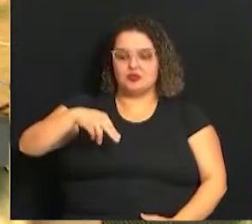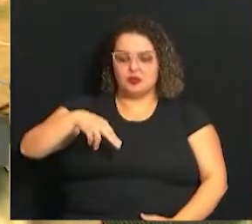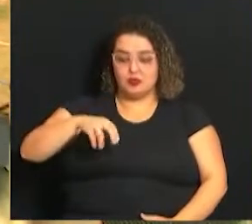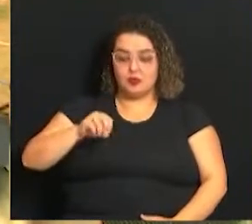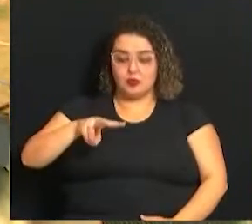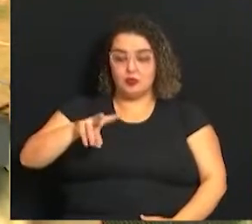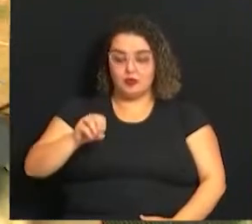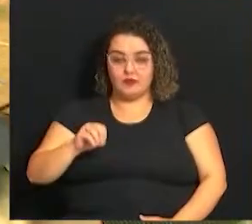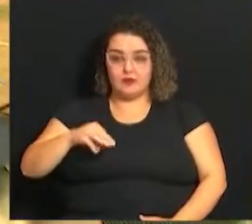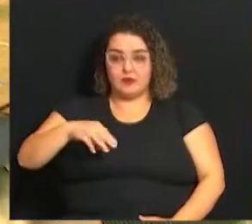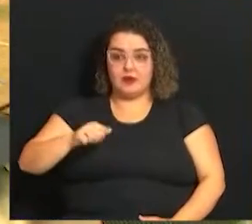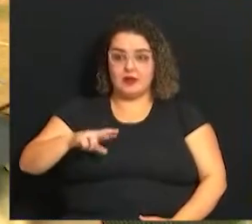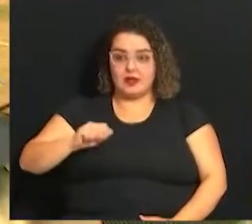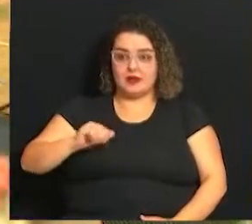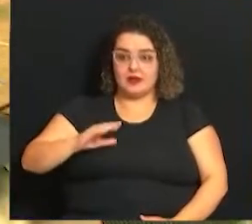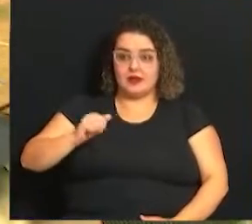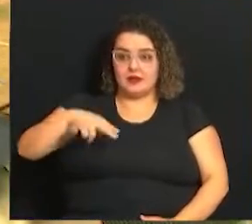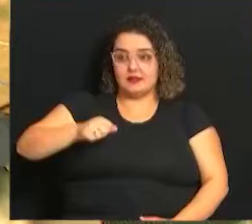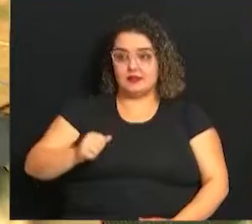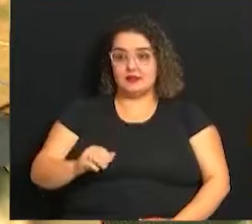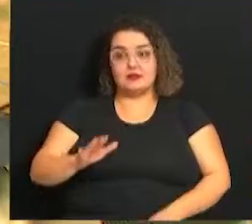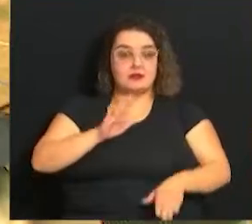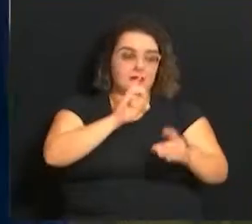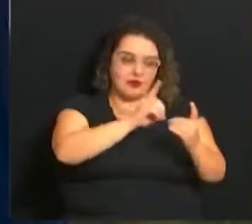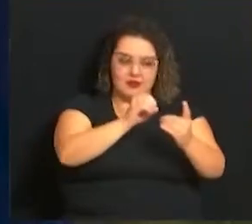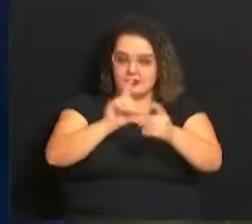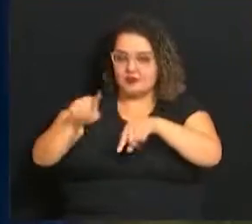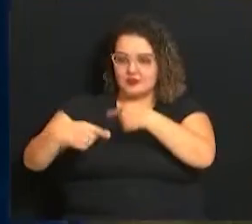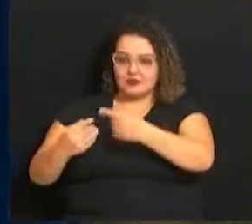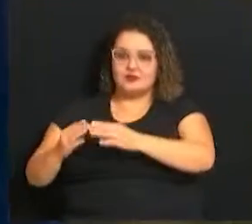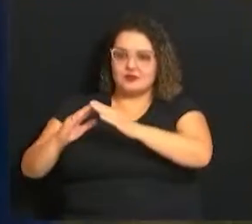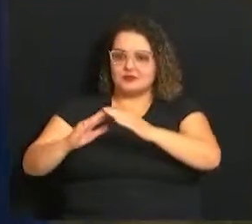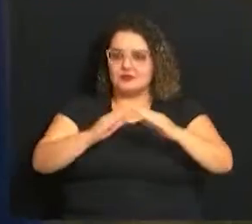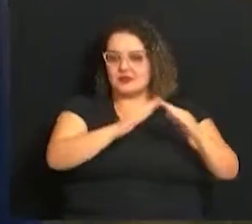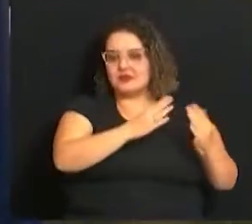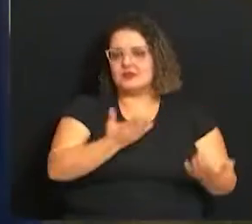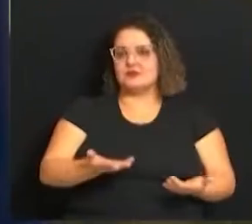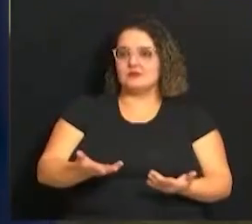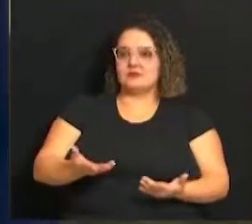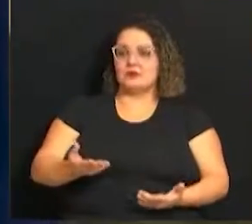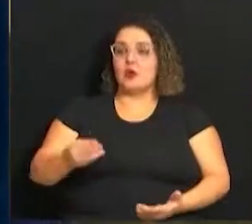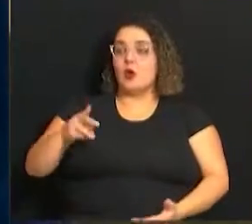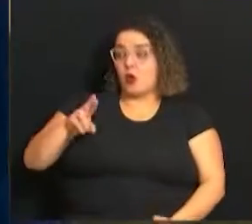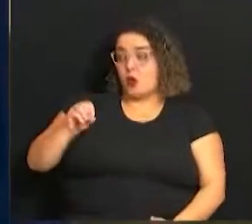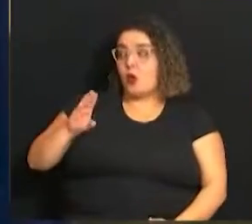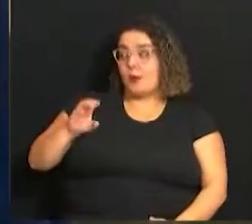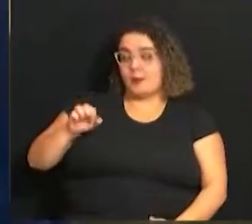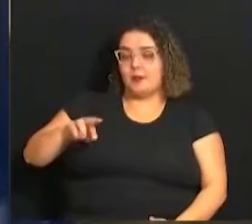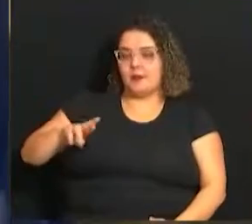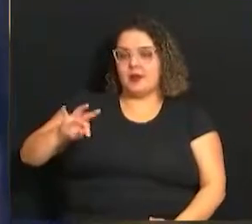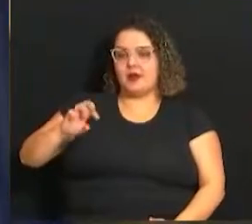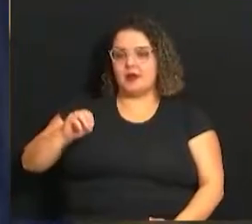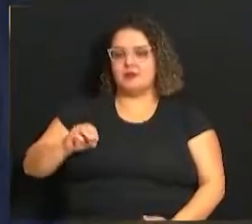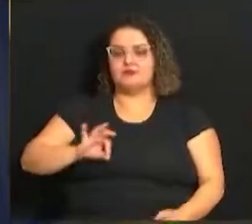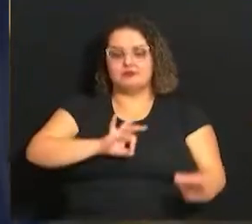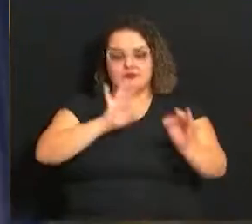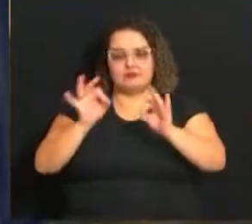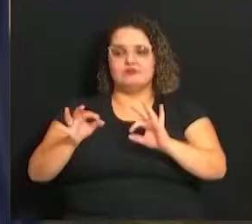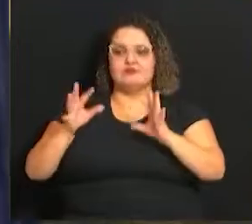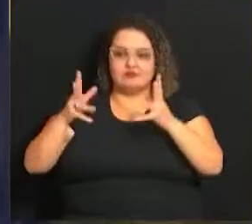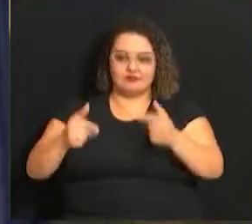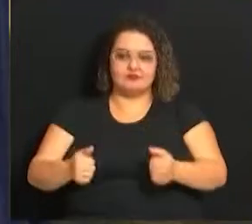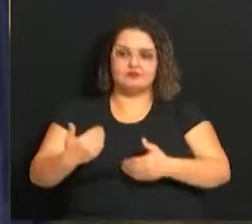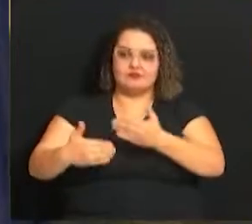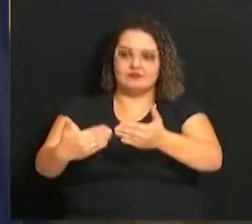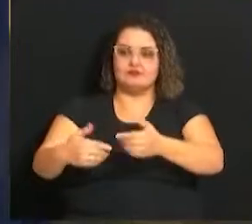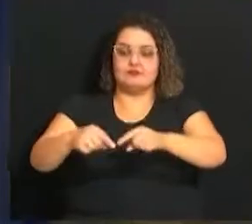do Jardim novo Maracanã e região que contempla outros bairros vizinhos também o Roberto morador do Bairro acompanhou todo esse processo